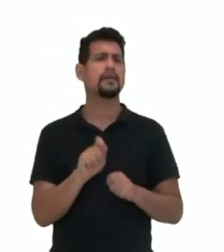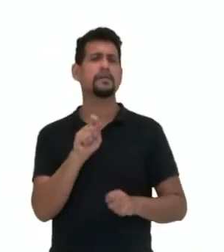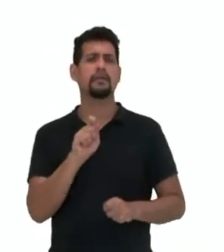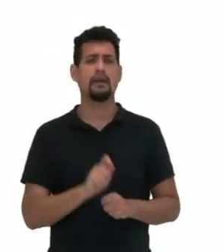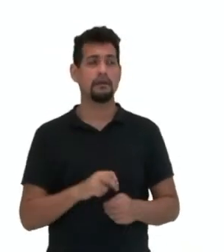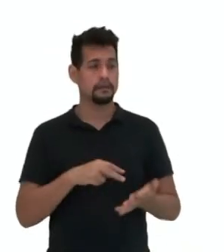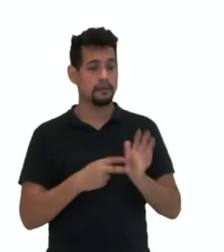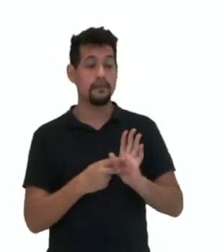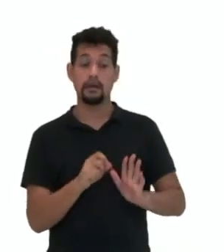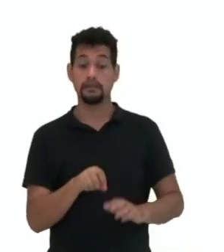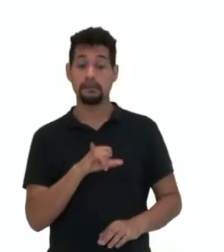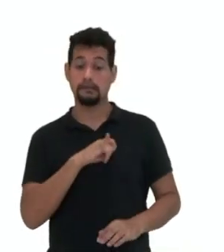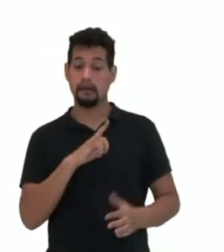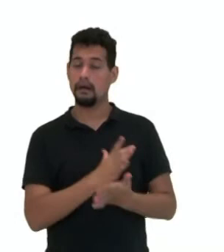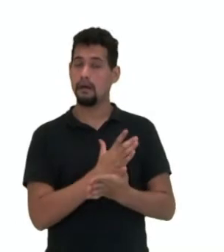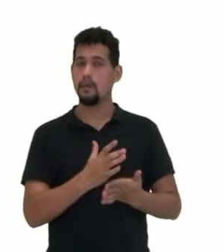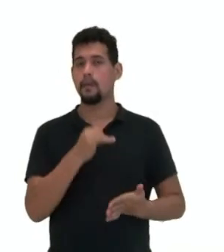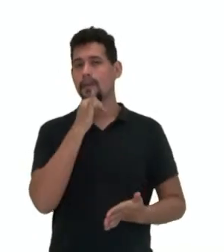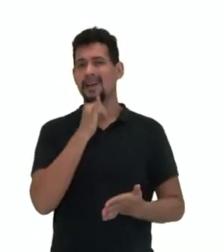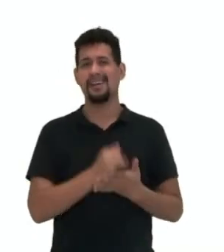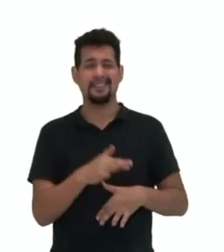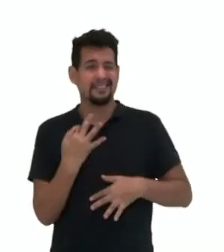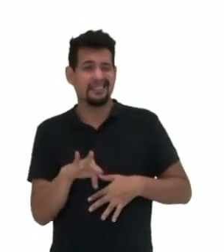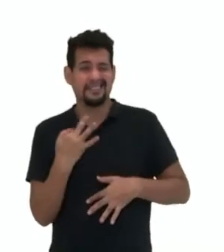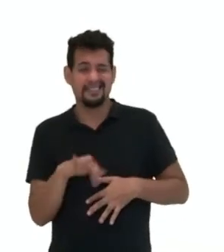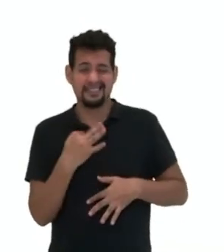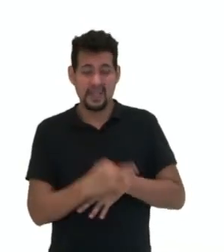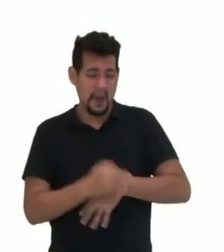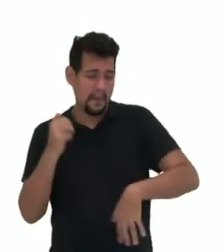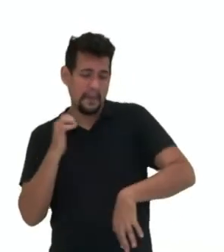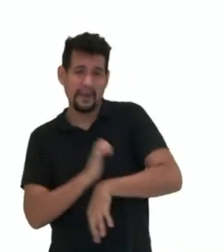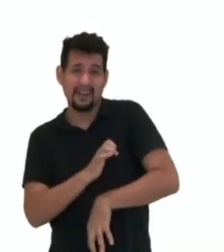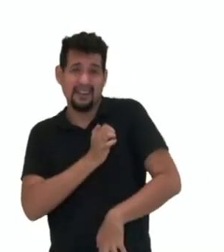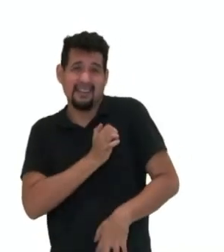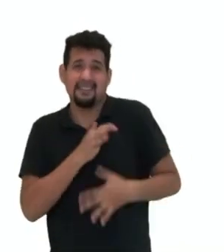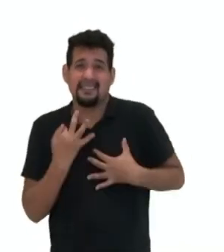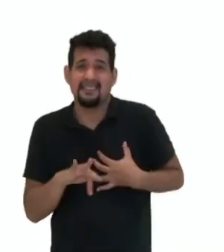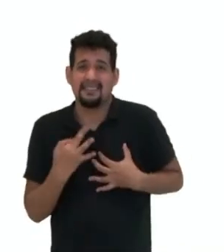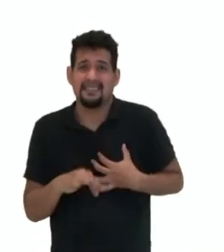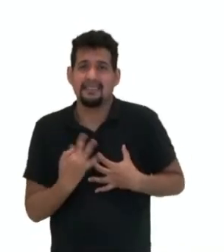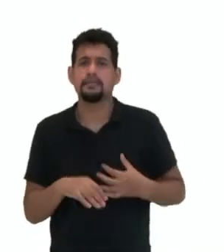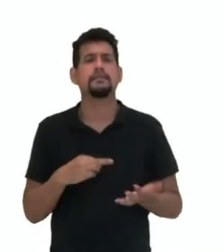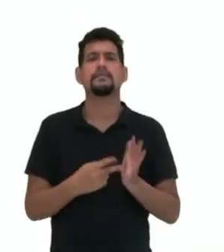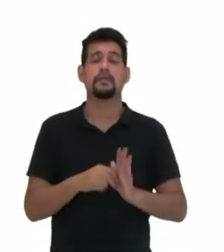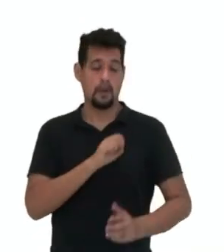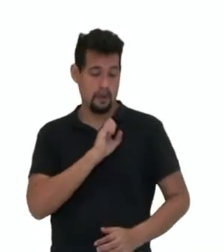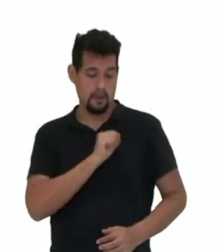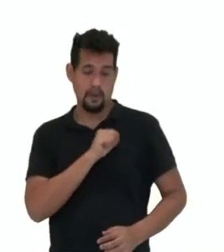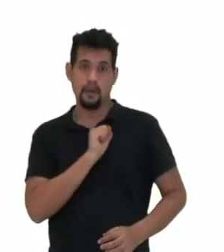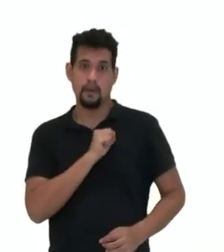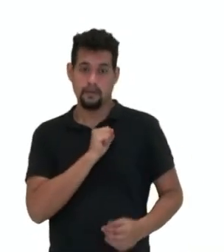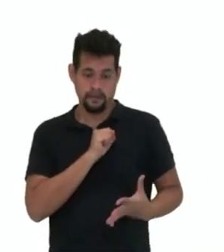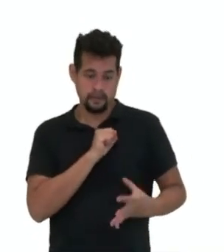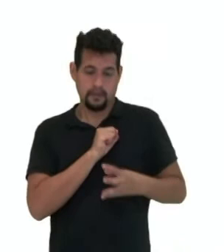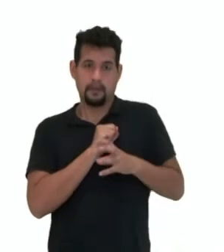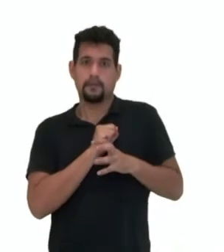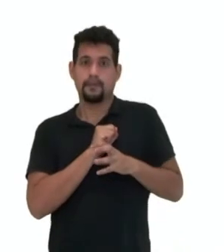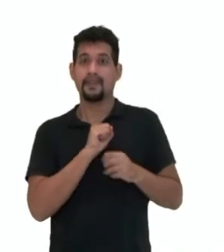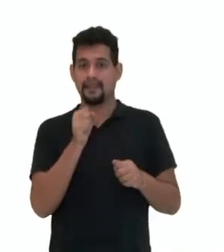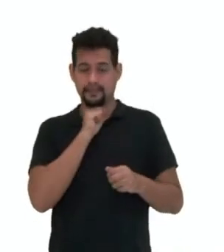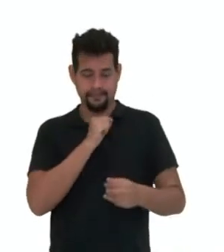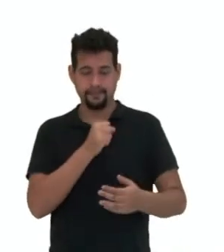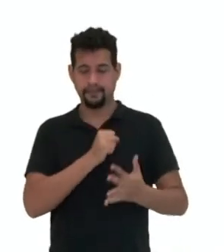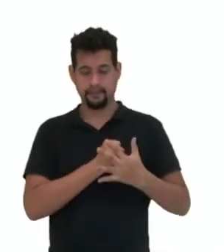Ele, se tiver um machucado, uma pancada no coração, por exemplo, esse tecido acaba absorvendo um pouco o